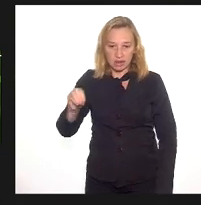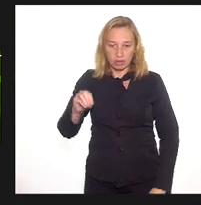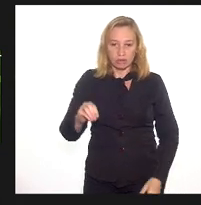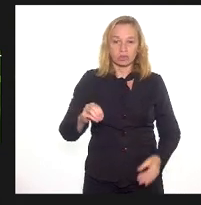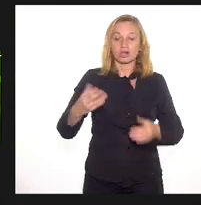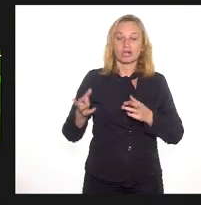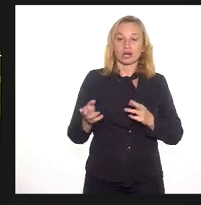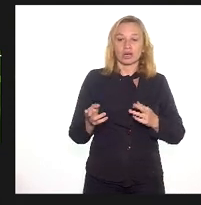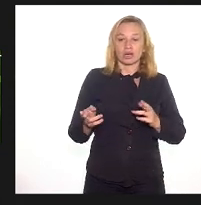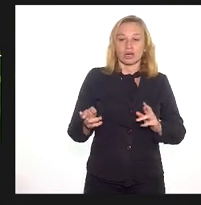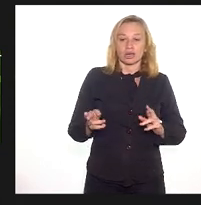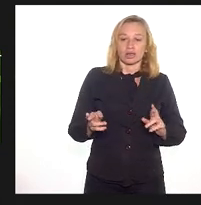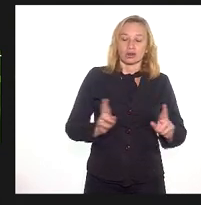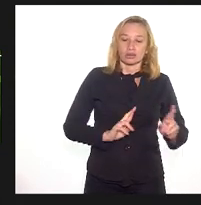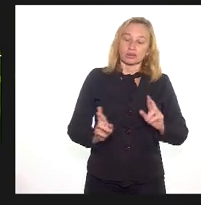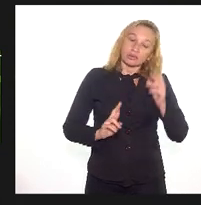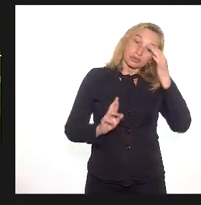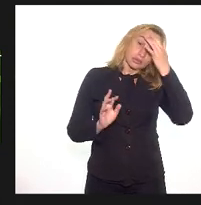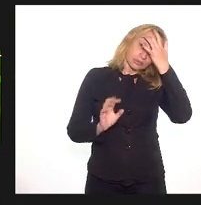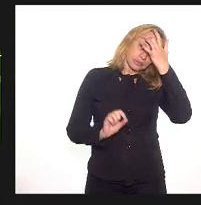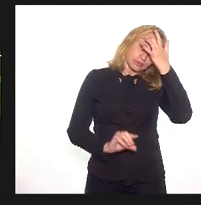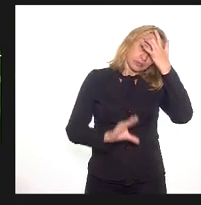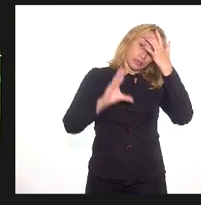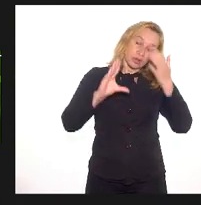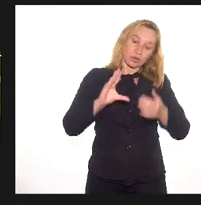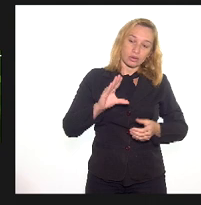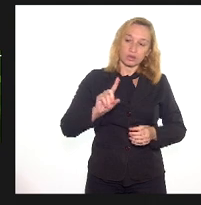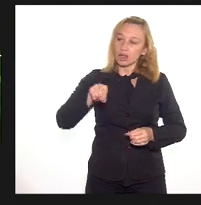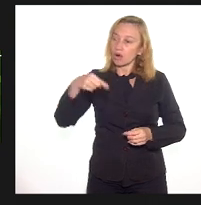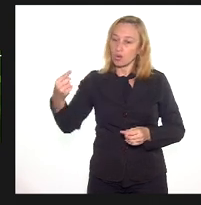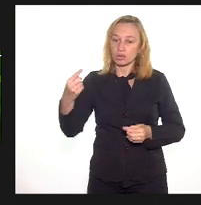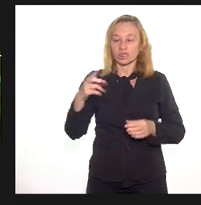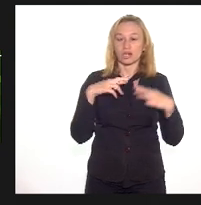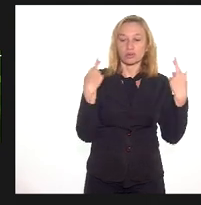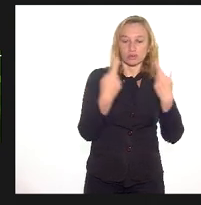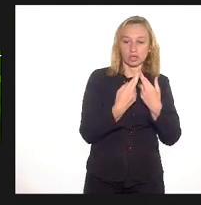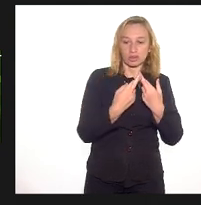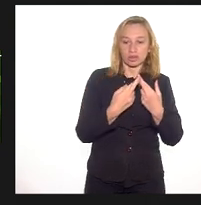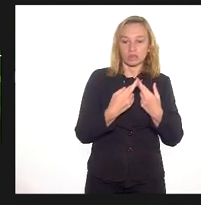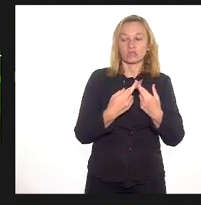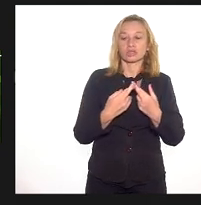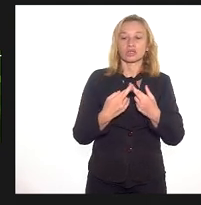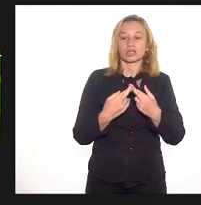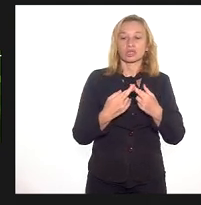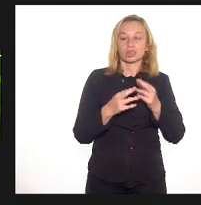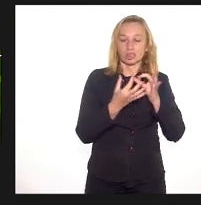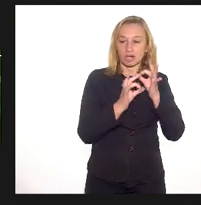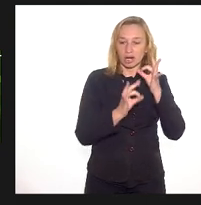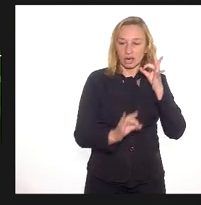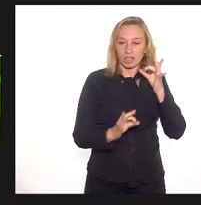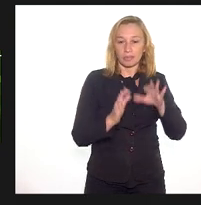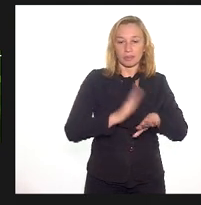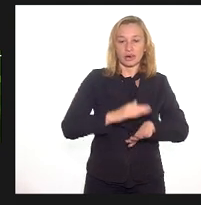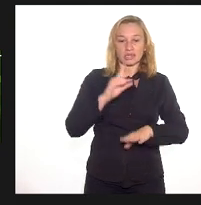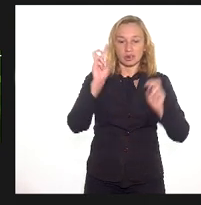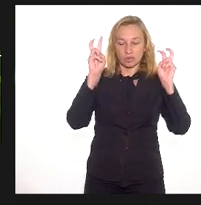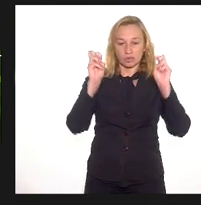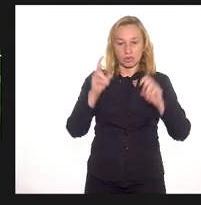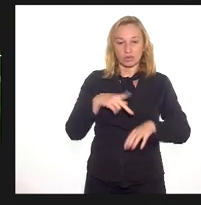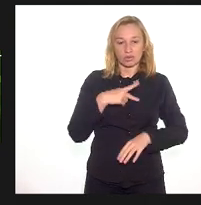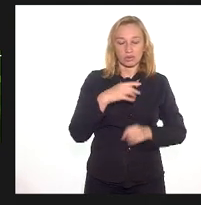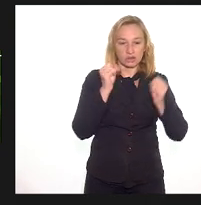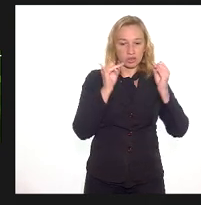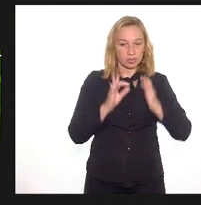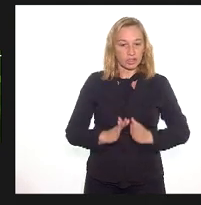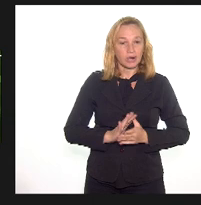ao volume, seja tratado, então, numa próxima reunião e seguiríamos aqui com todos os demais assuntos, ok? Então,